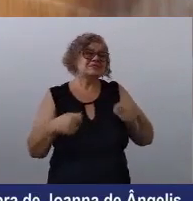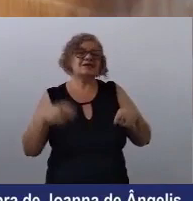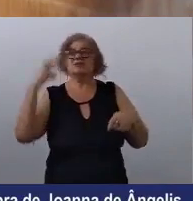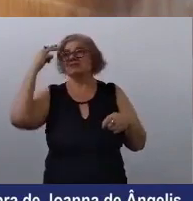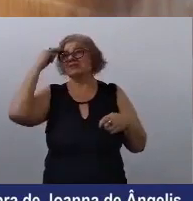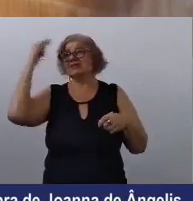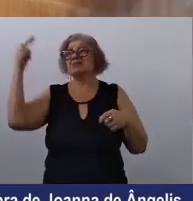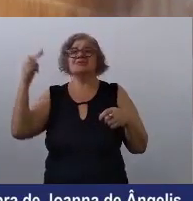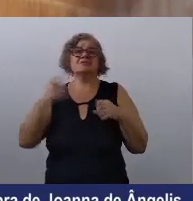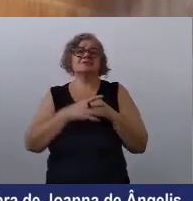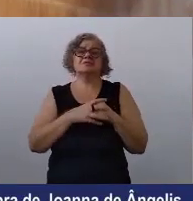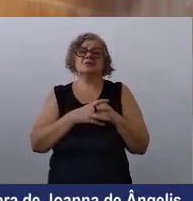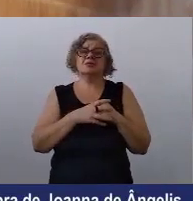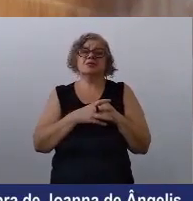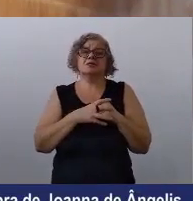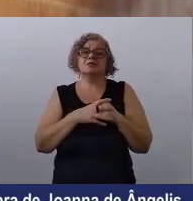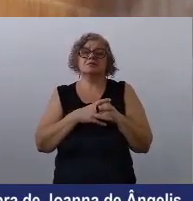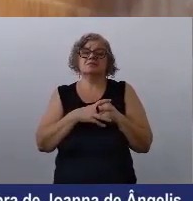possuía.